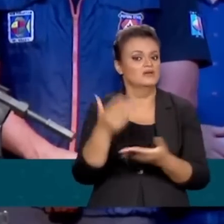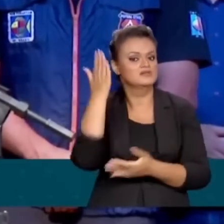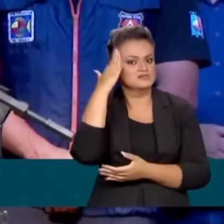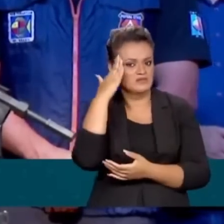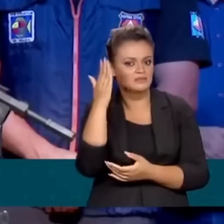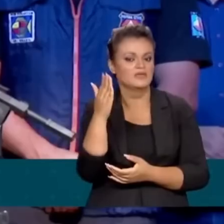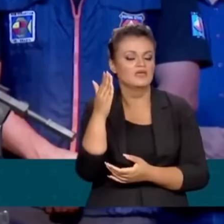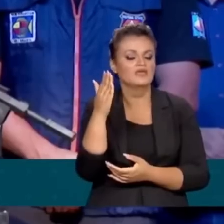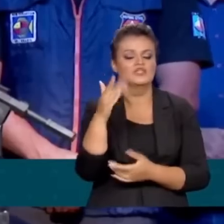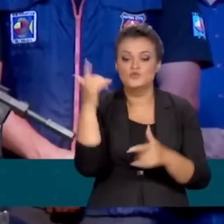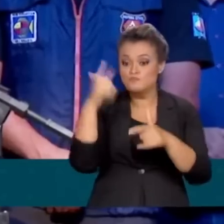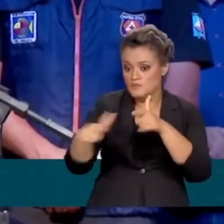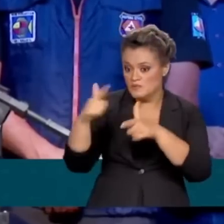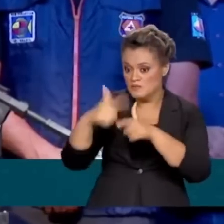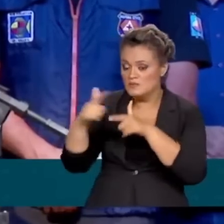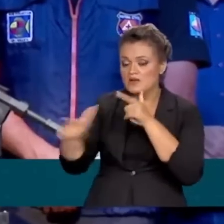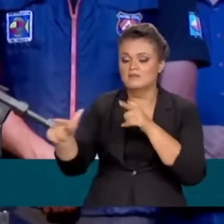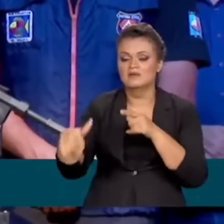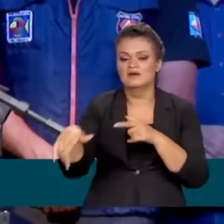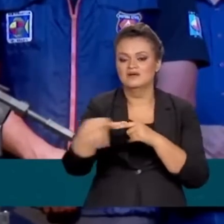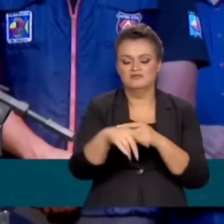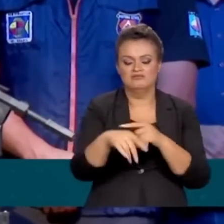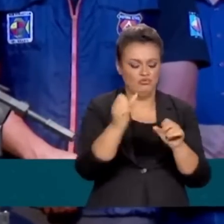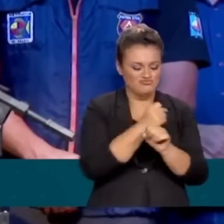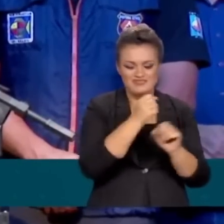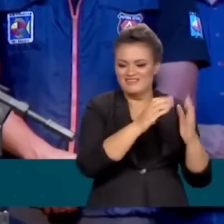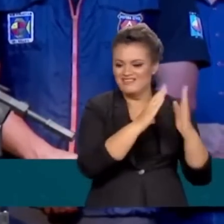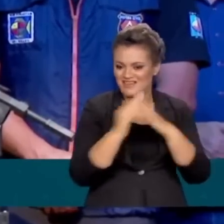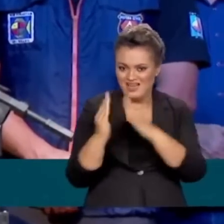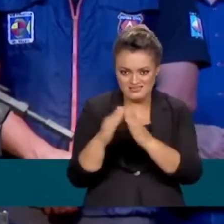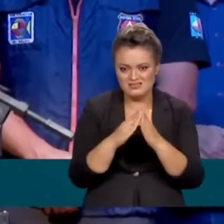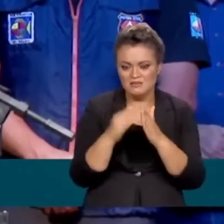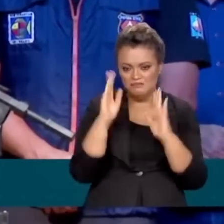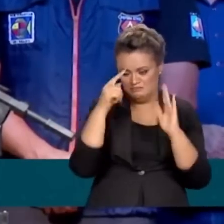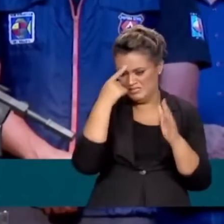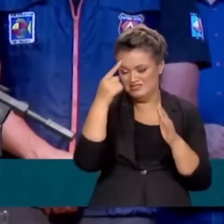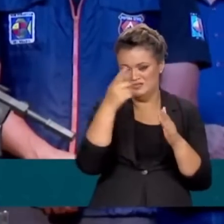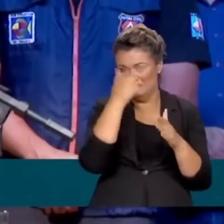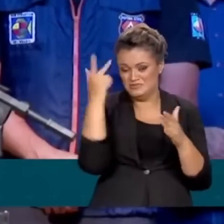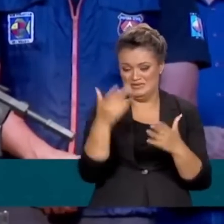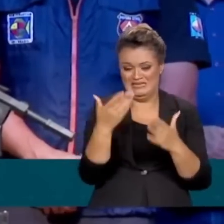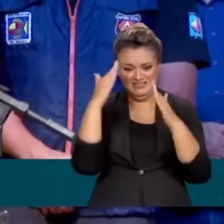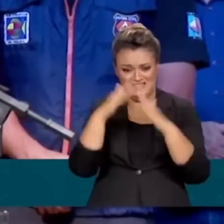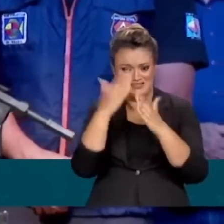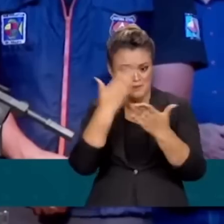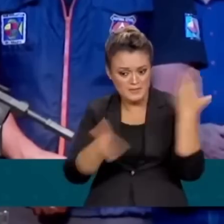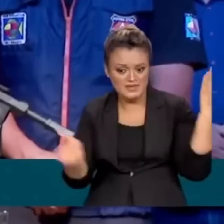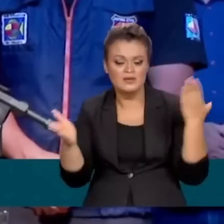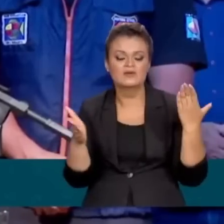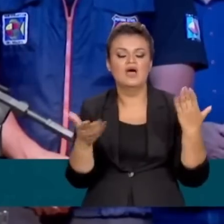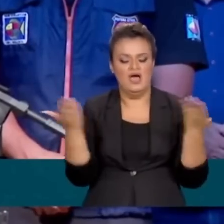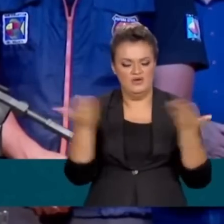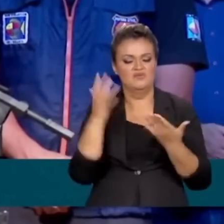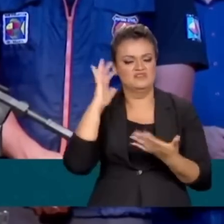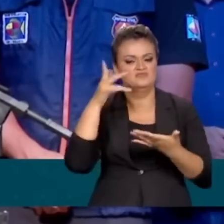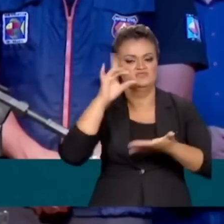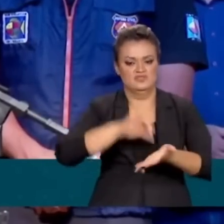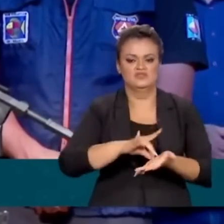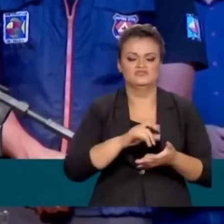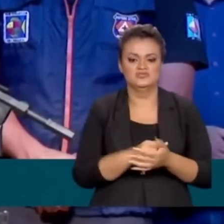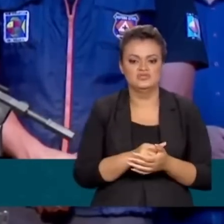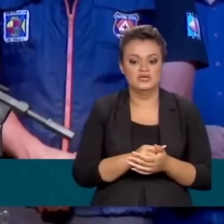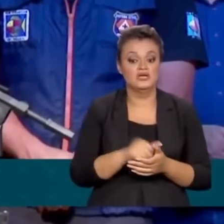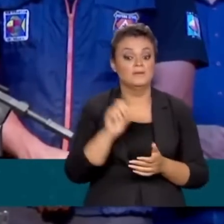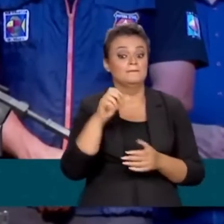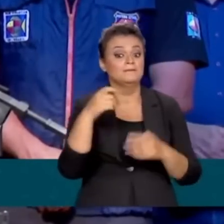que o problema da construção de casa para as pessoas que perderam suas casas vai acontecer de verdade você